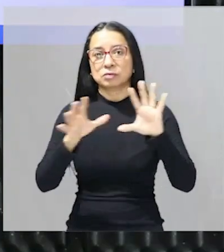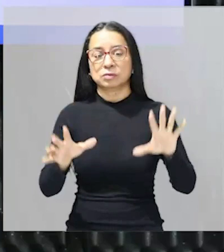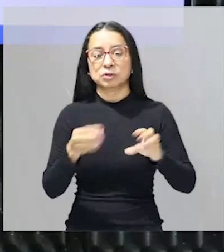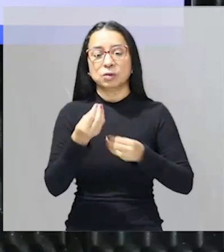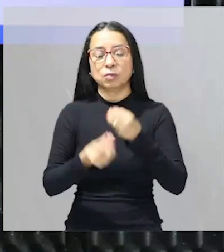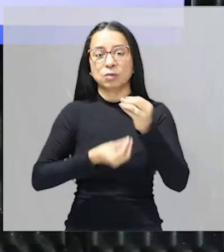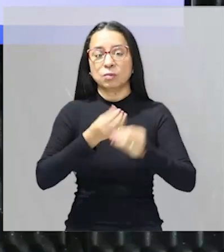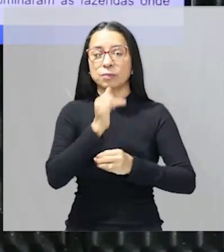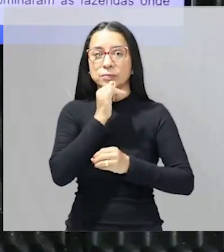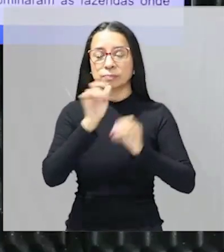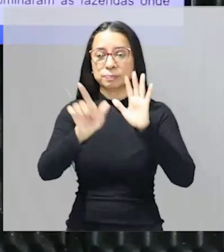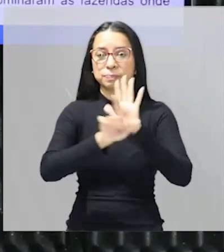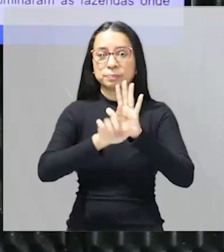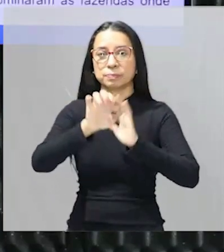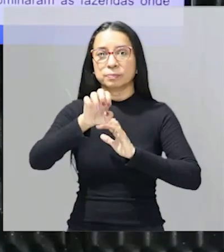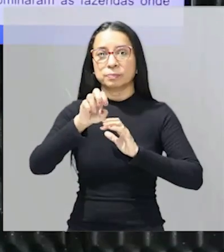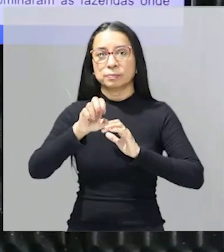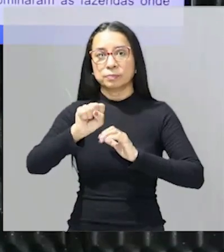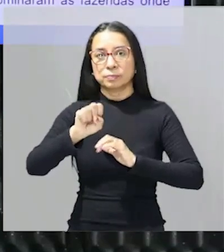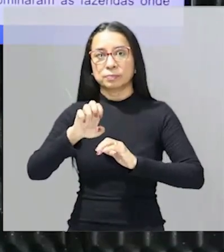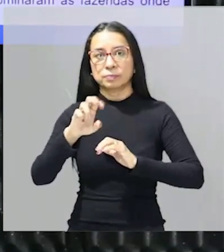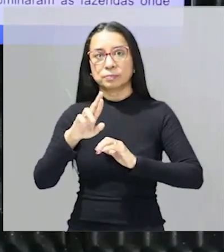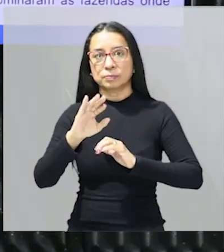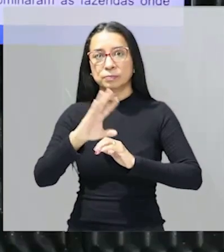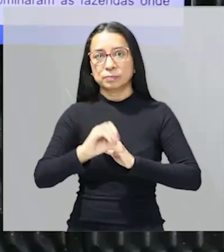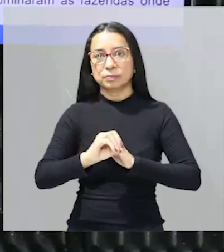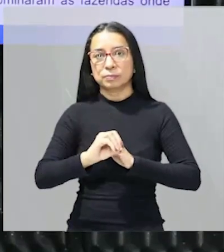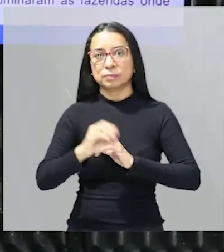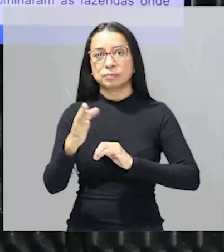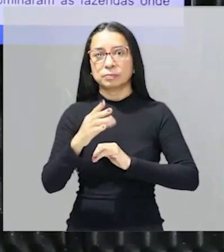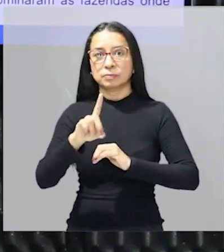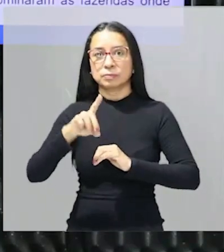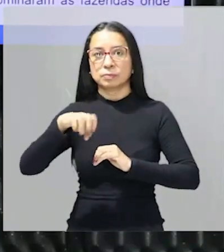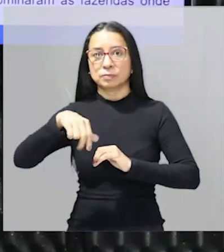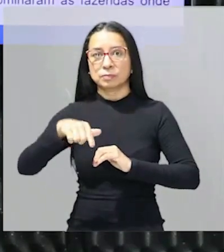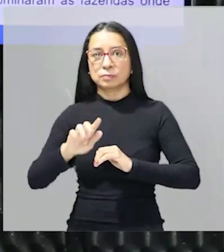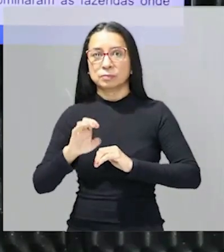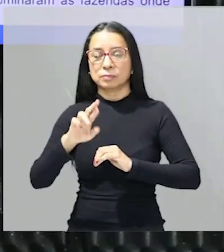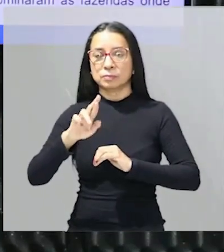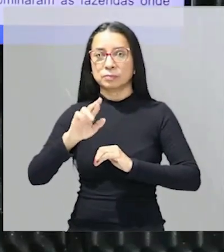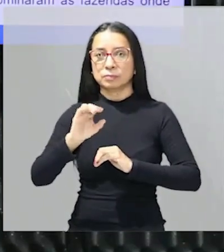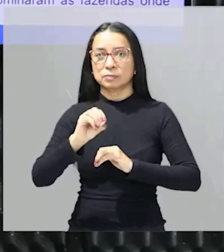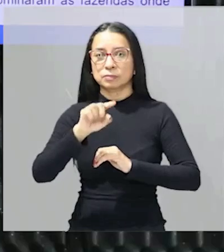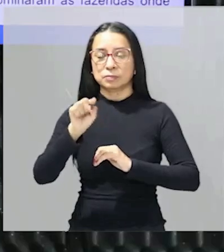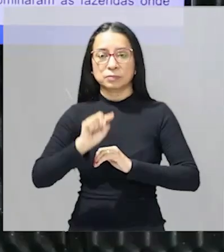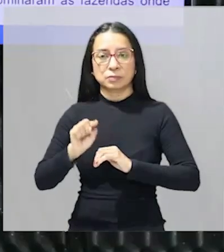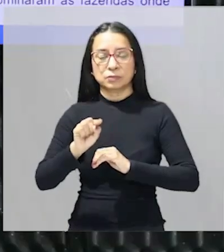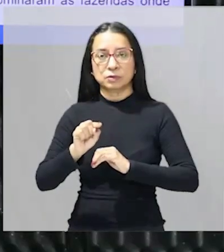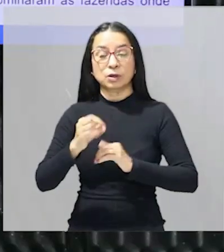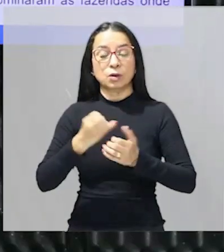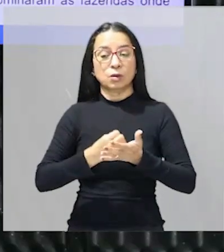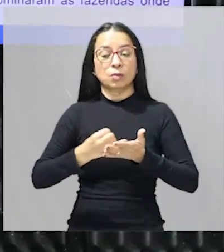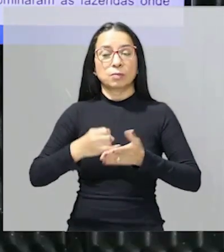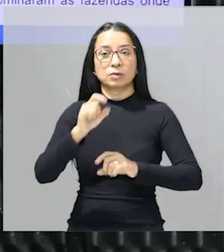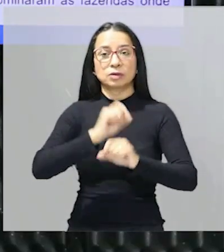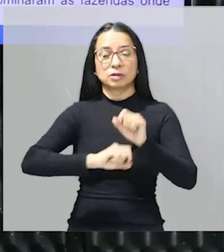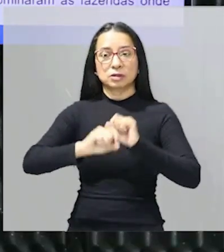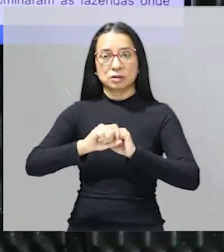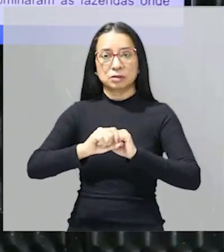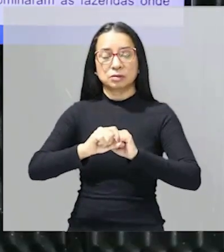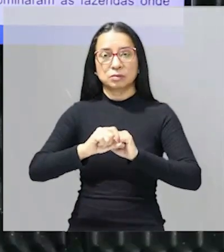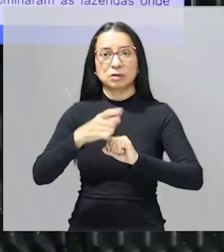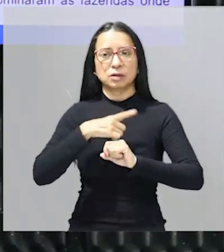é o caso da Lei Eusébio de Queiroz, que a partir dela começa a se ter no Brasil, a escravidão ela permanece, mas começa a se ter uma